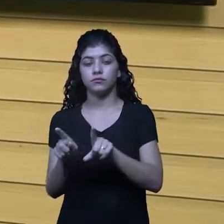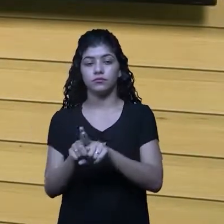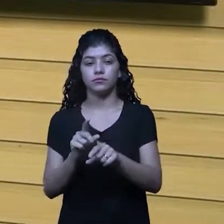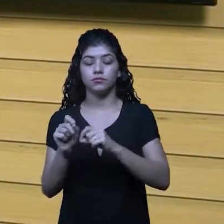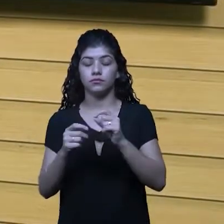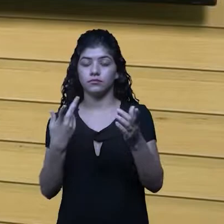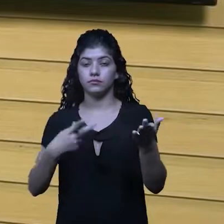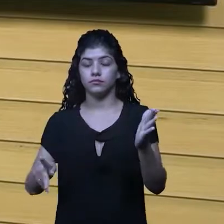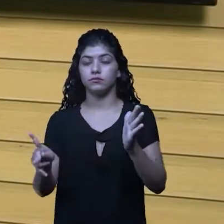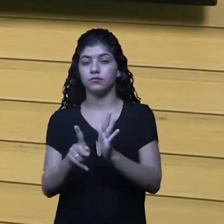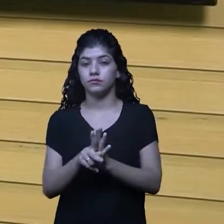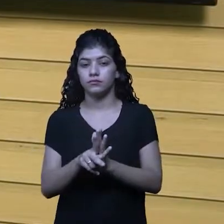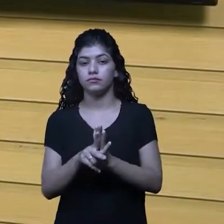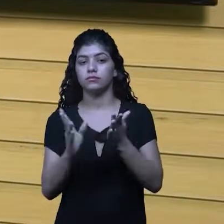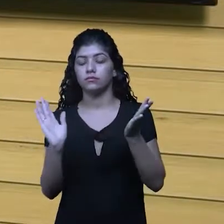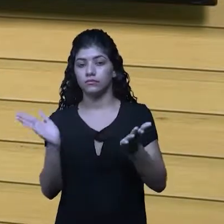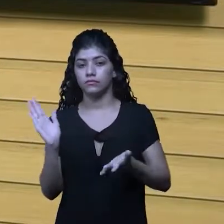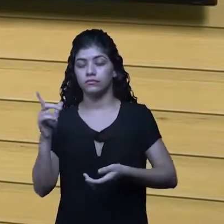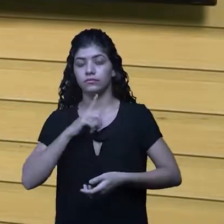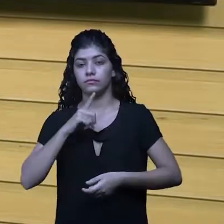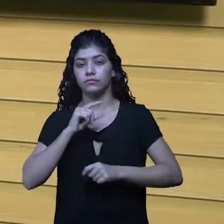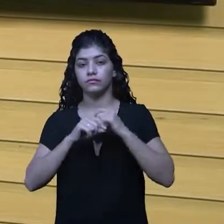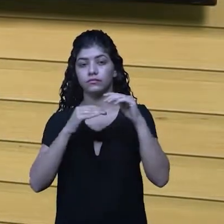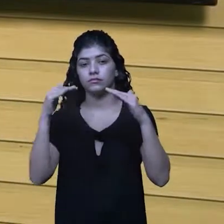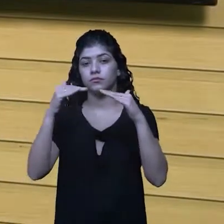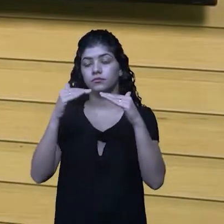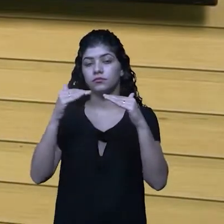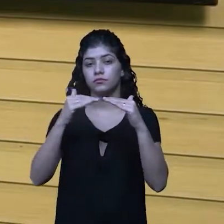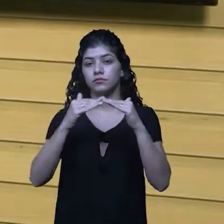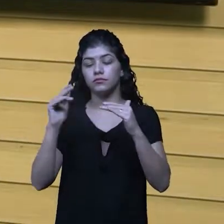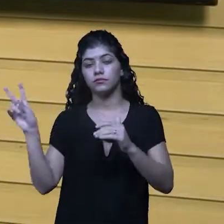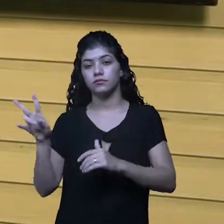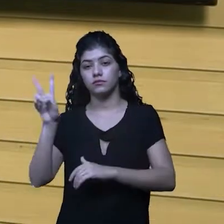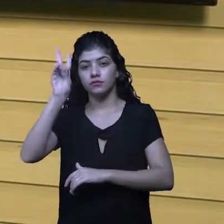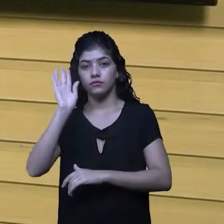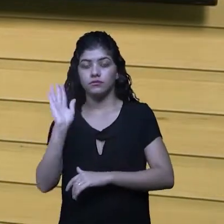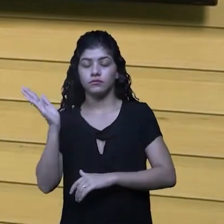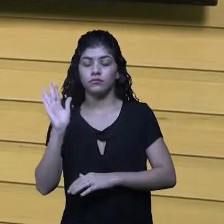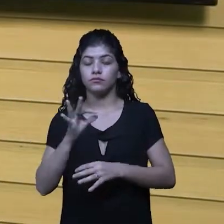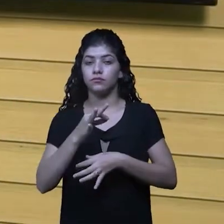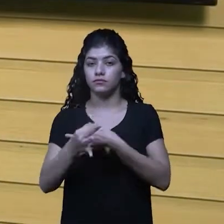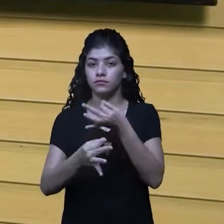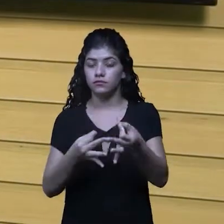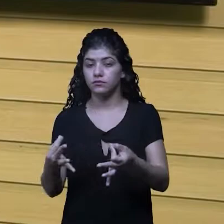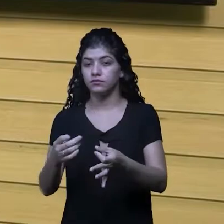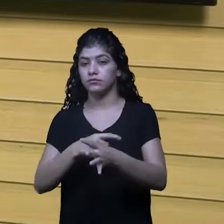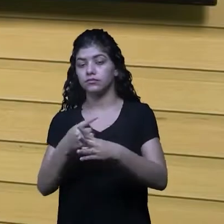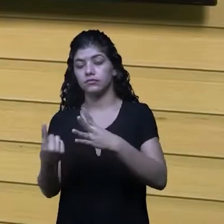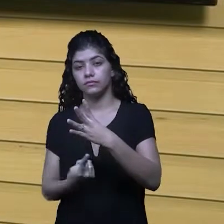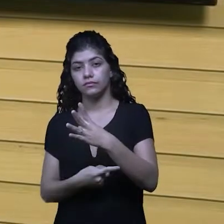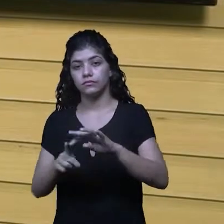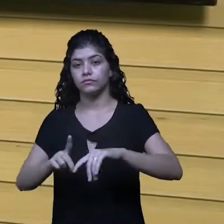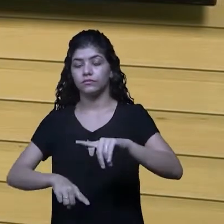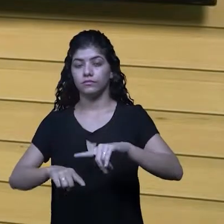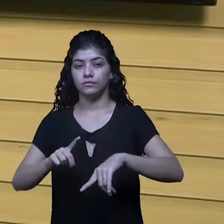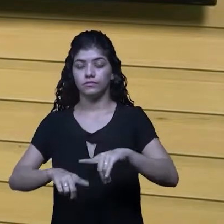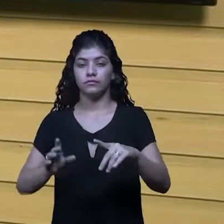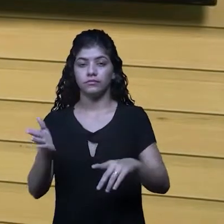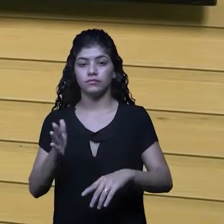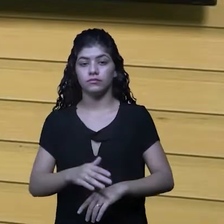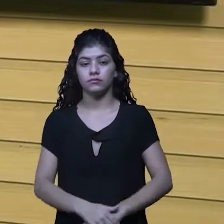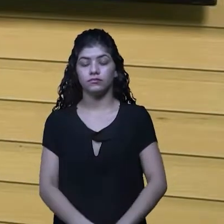a própria medição, desde que esteja de acordo com os valores indicados por cada instrumento, por cada aparelho de